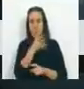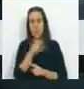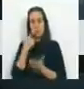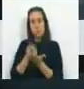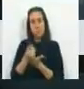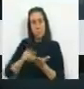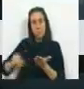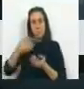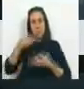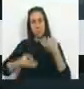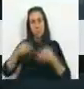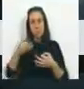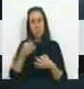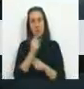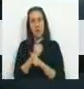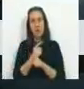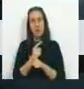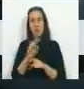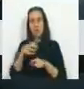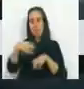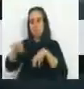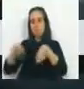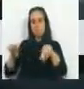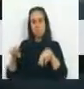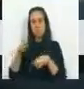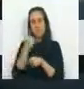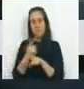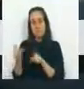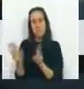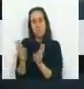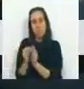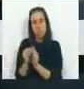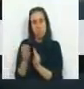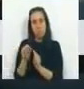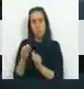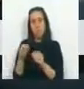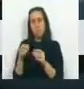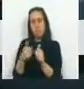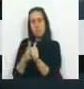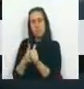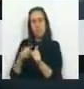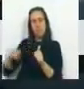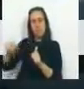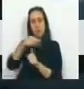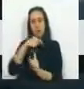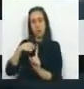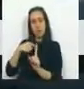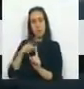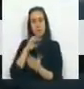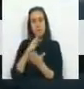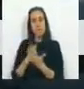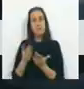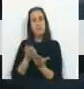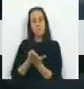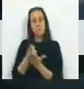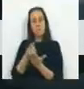recuperar pendências acumuladas nos diferentes núcleos e jurisdições. Um efeito positivo do mapa judiciário e